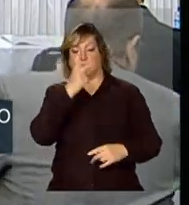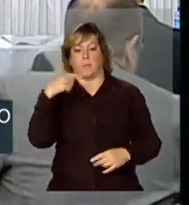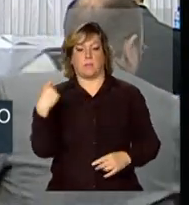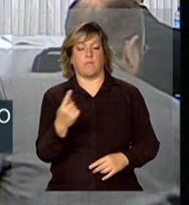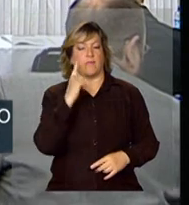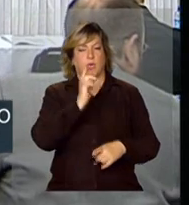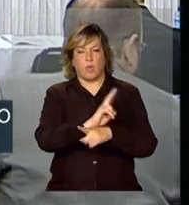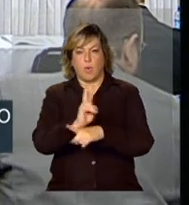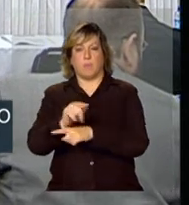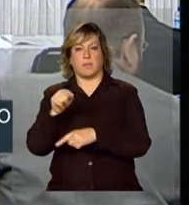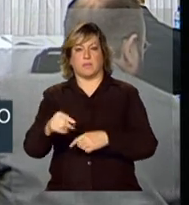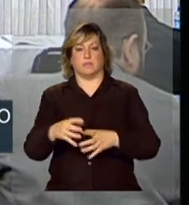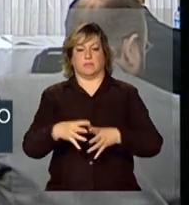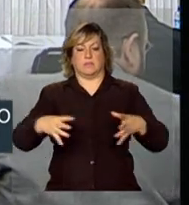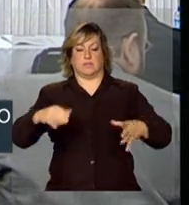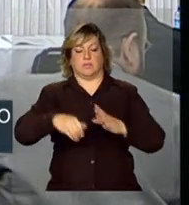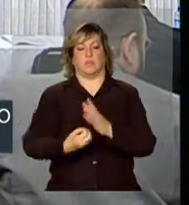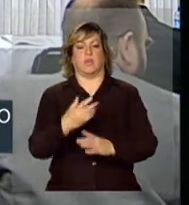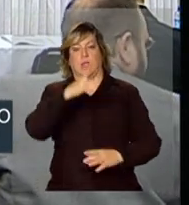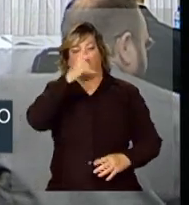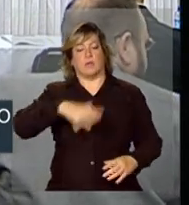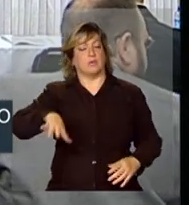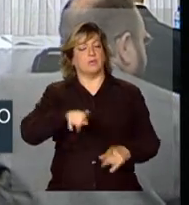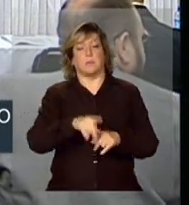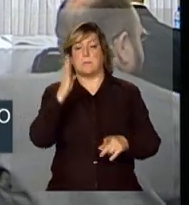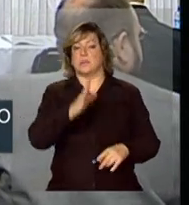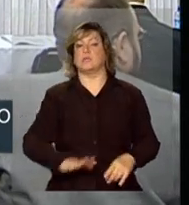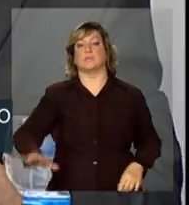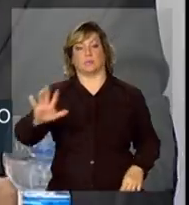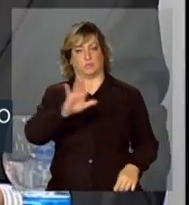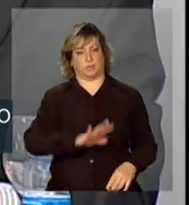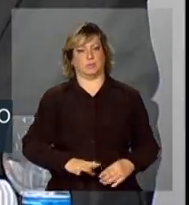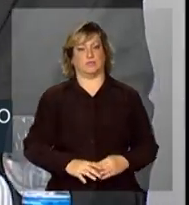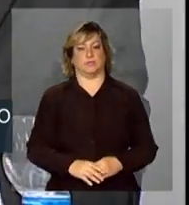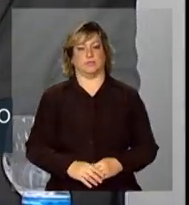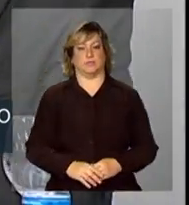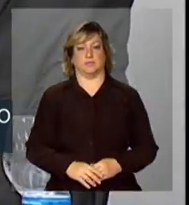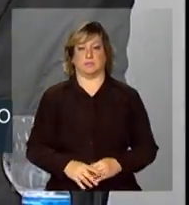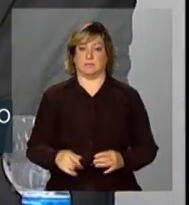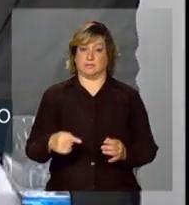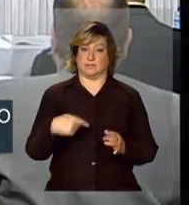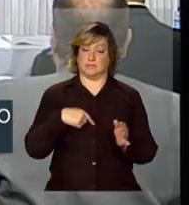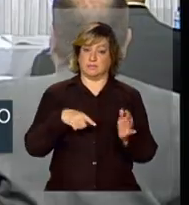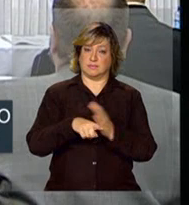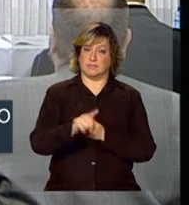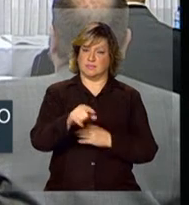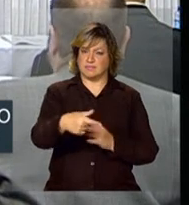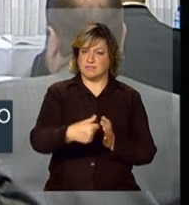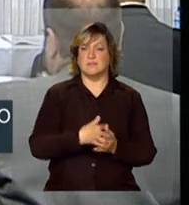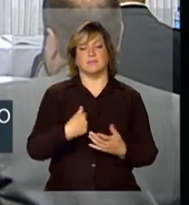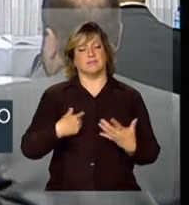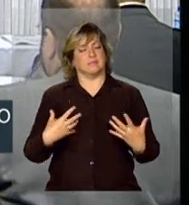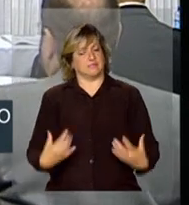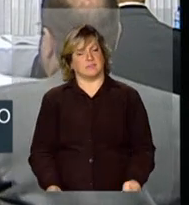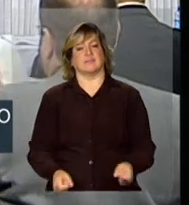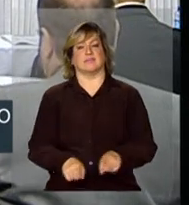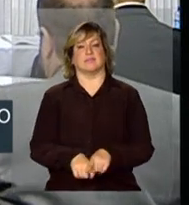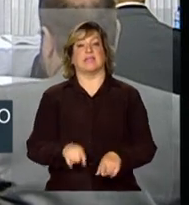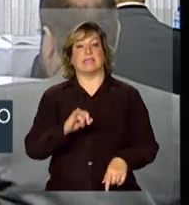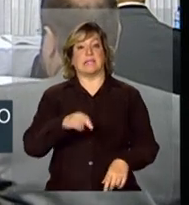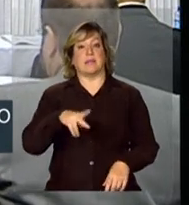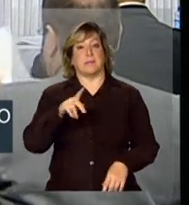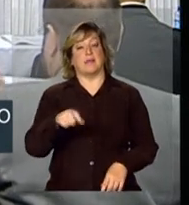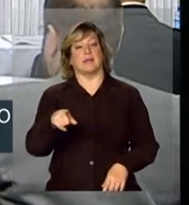processo de expansão da agricultura na Amazônia e no resto do país. Essa é a provocação? um convite. Está tapado. Só o INPE